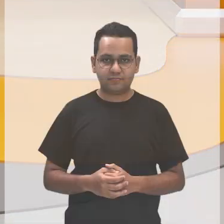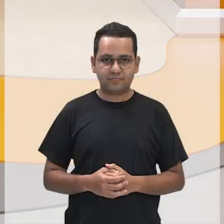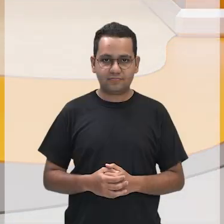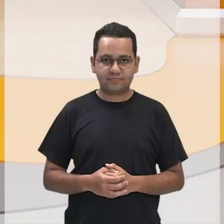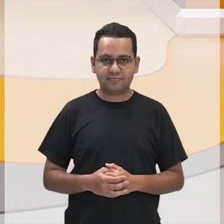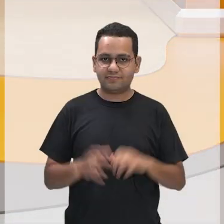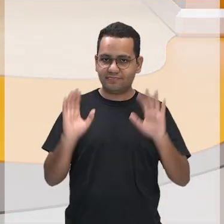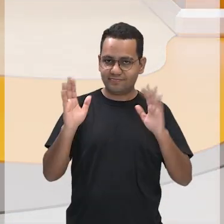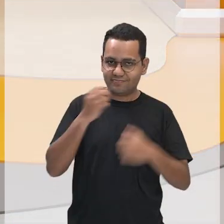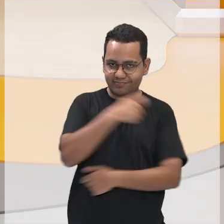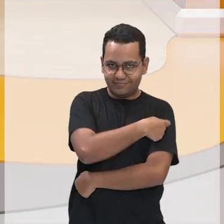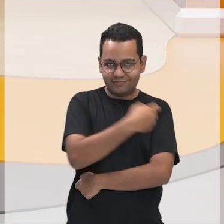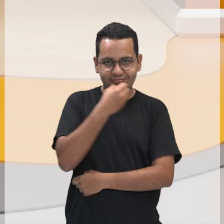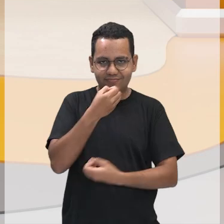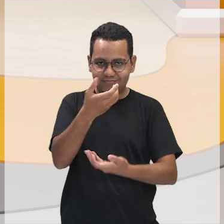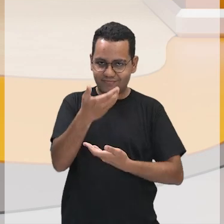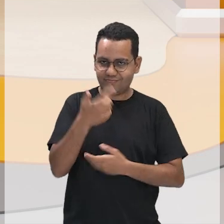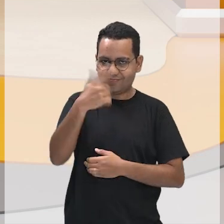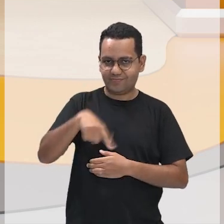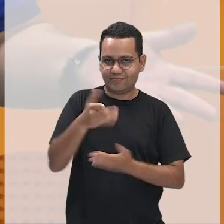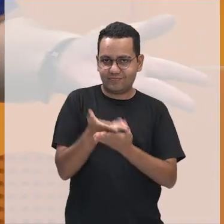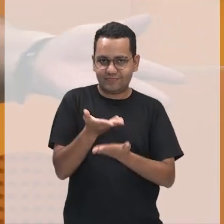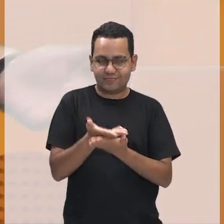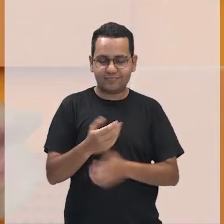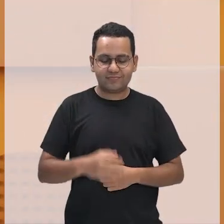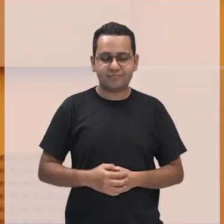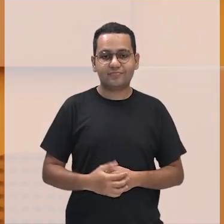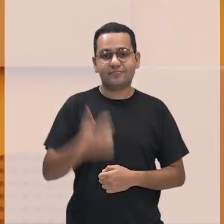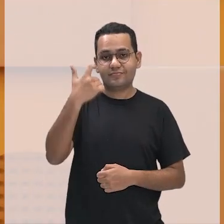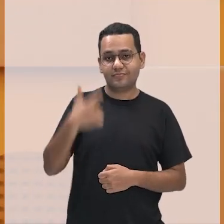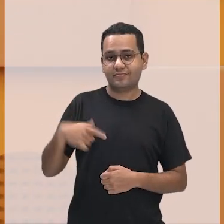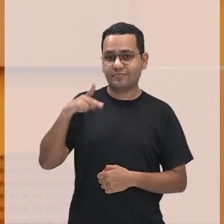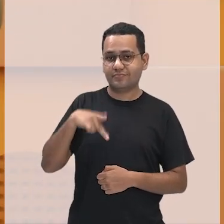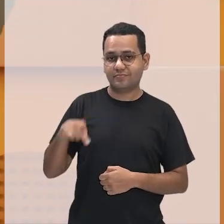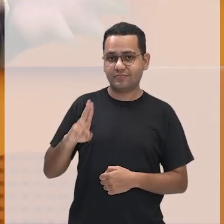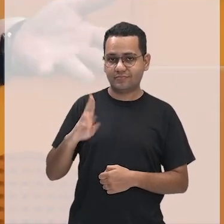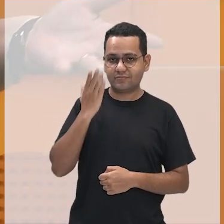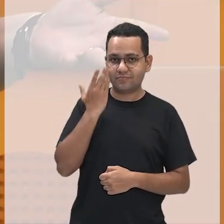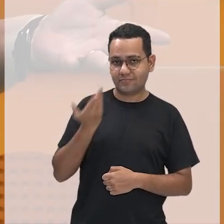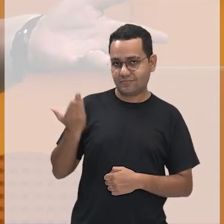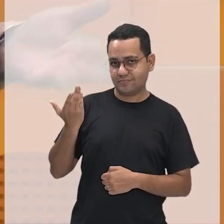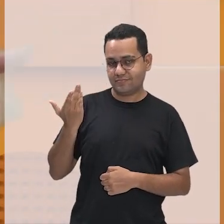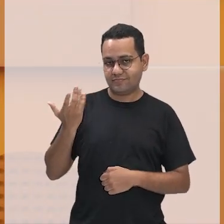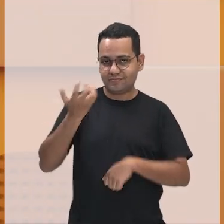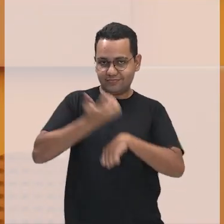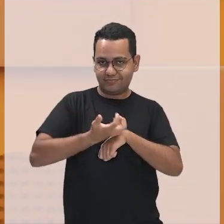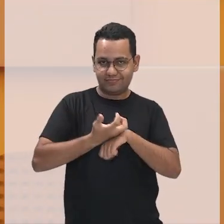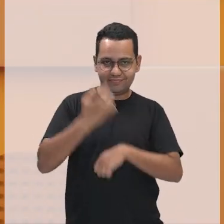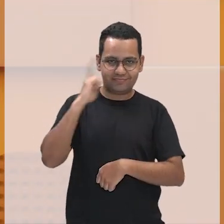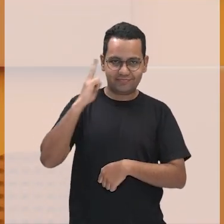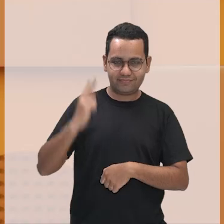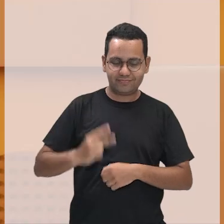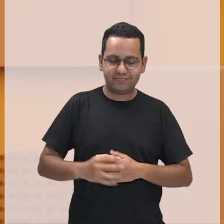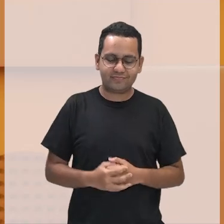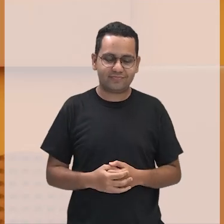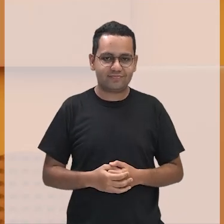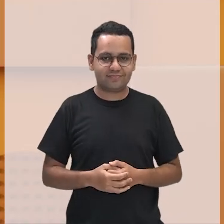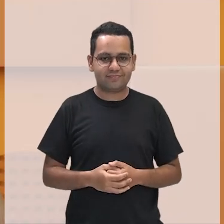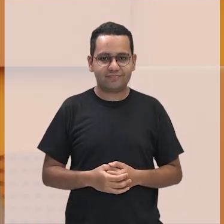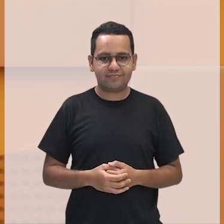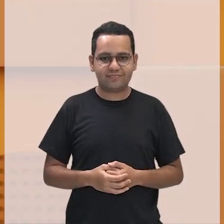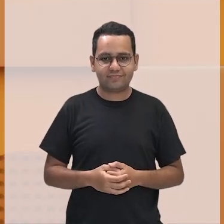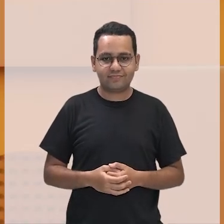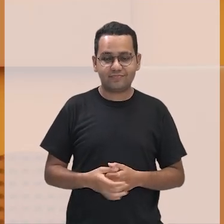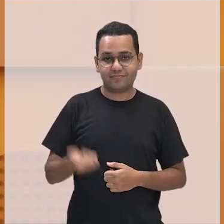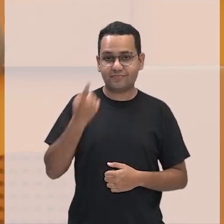Sejam bem-vindos a mais uma aula. Eu sou a professora Adriana Cabral, do melhor componente que é a história. Acompanha comigo